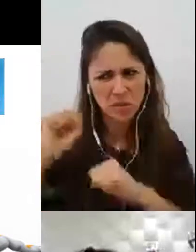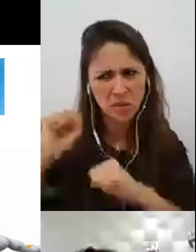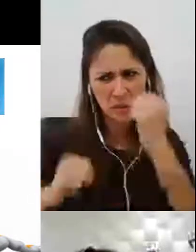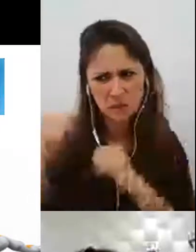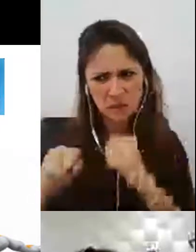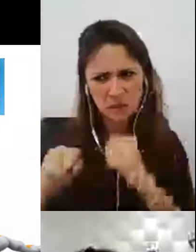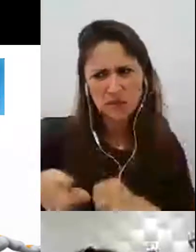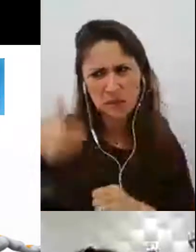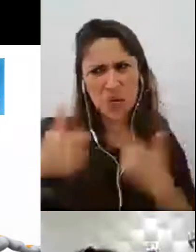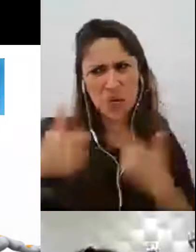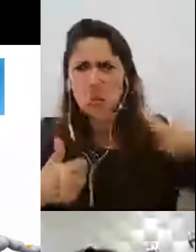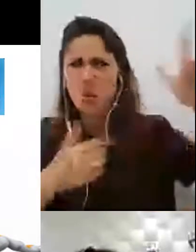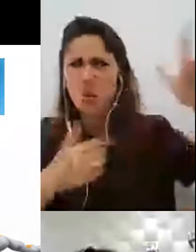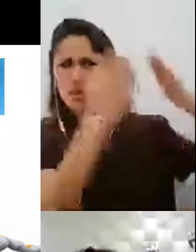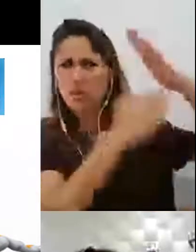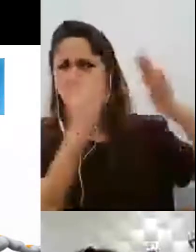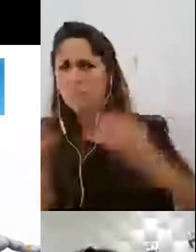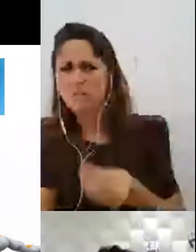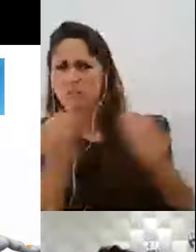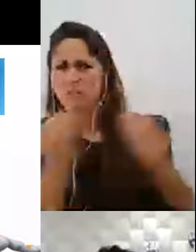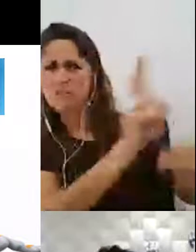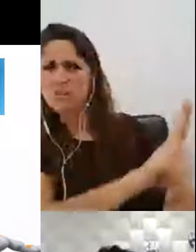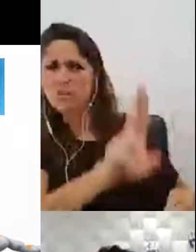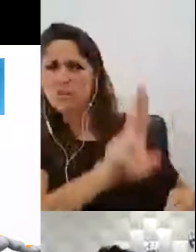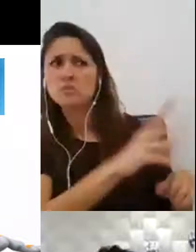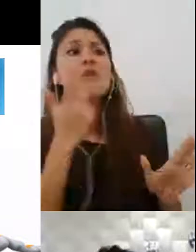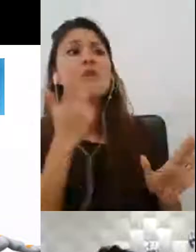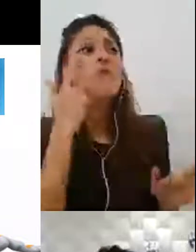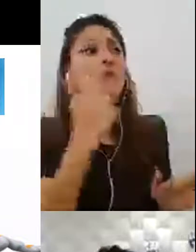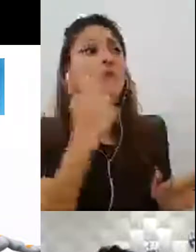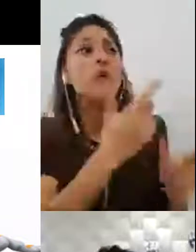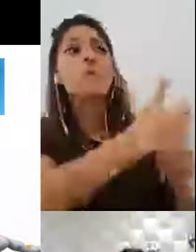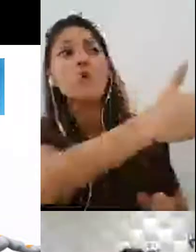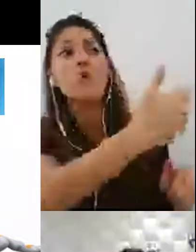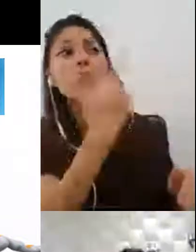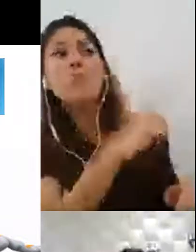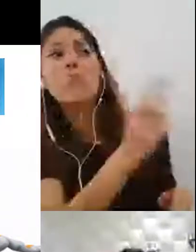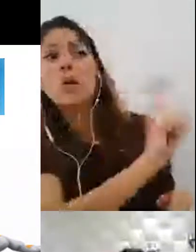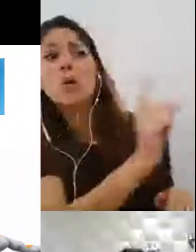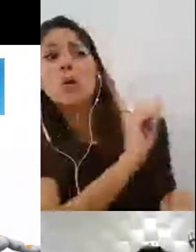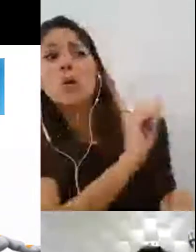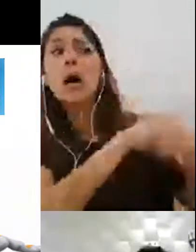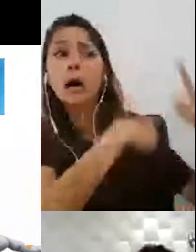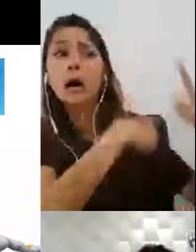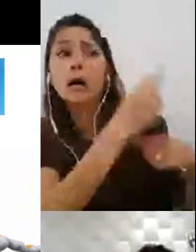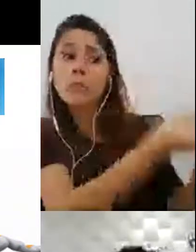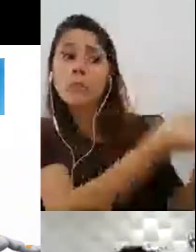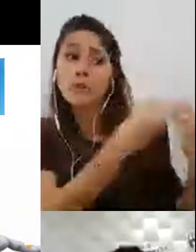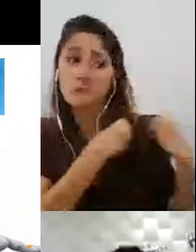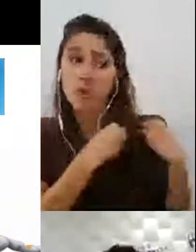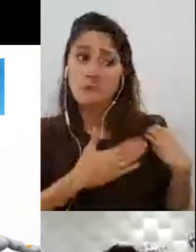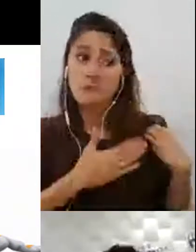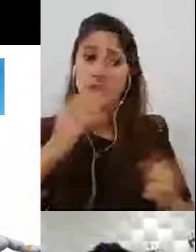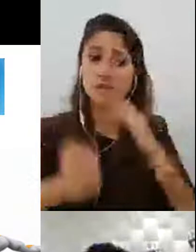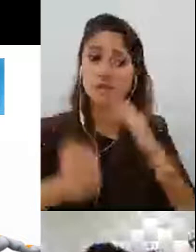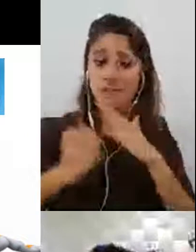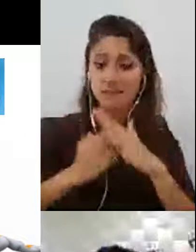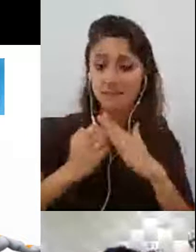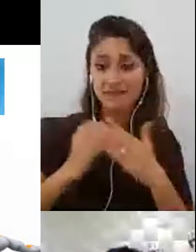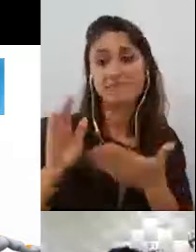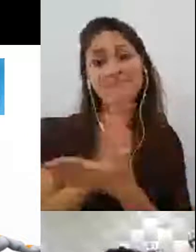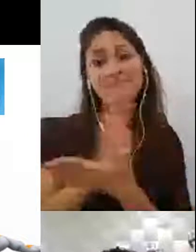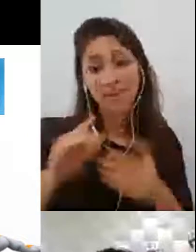empresa utilizar, e aí eu vou conseguir fazer um benchmark, deixa eles desenvolverem essa tecnologia para eu conseguir aplicar